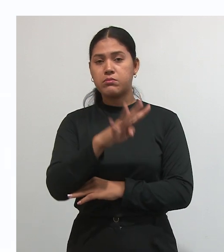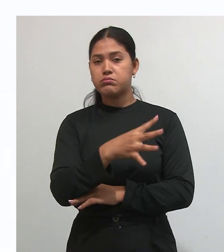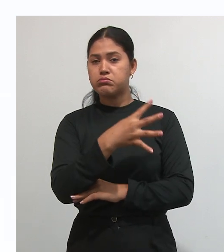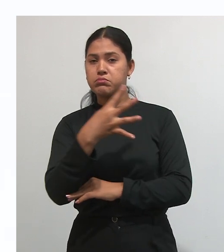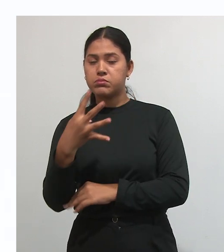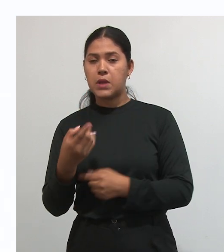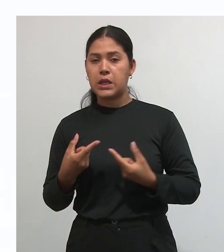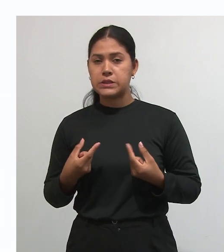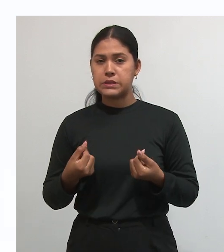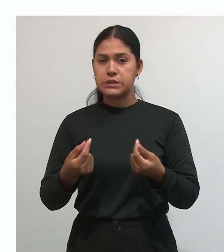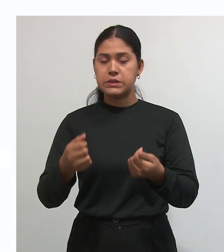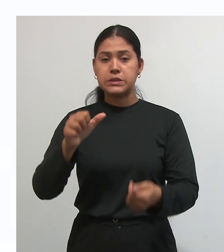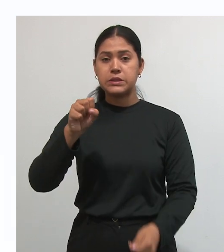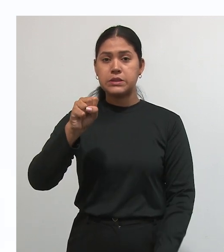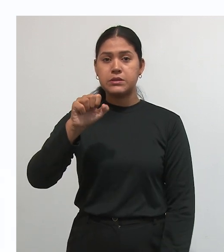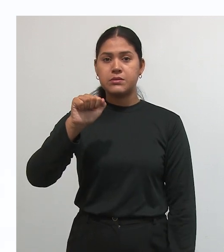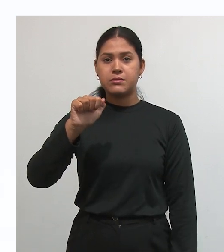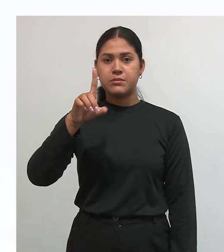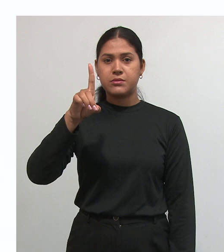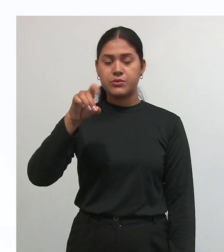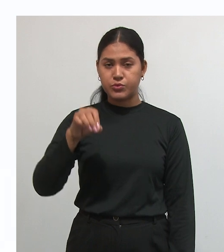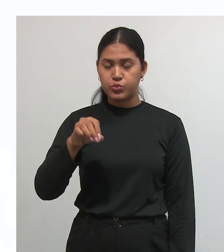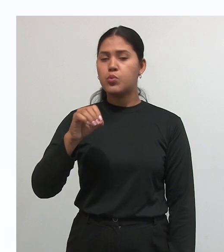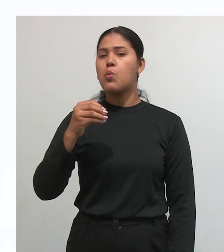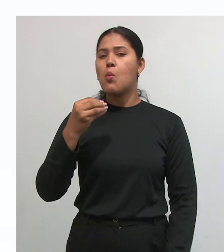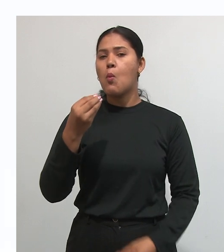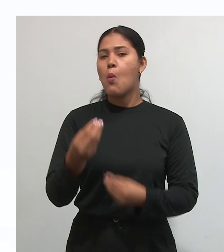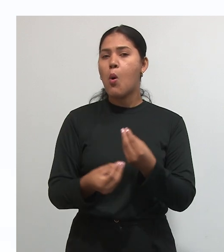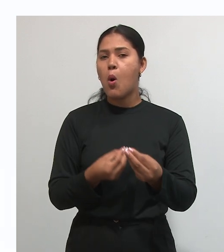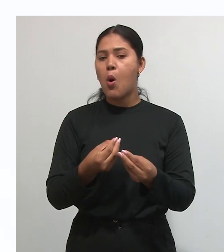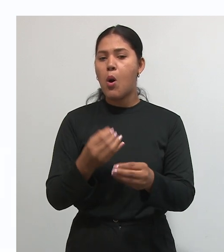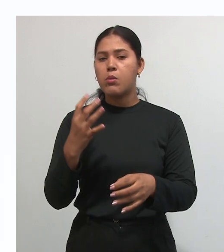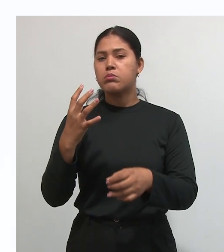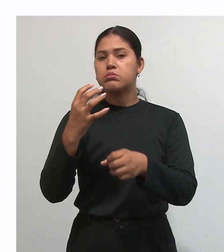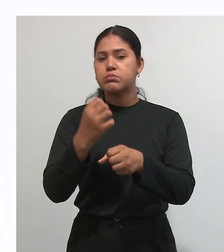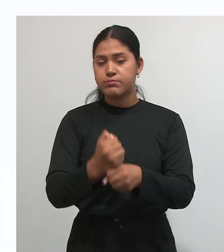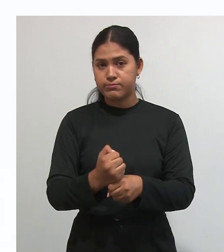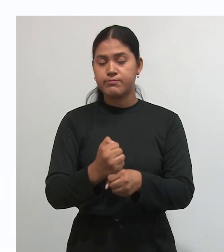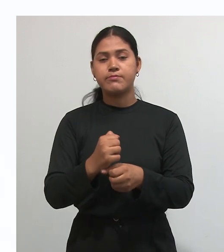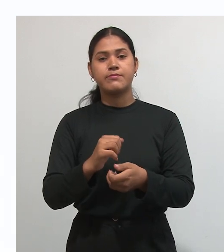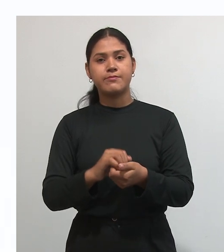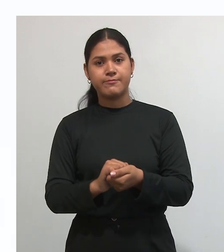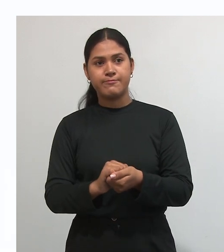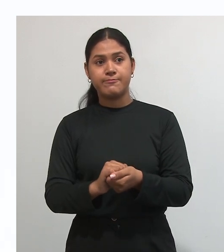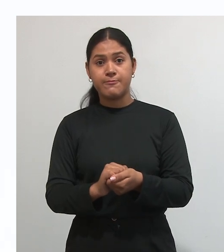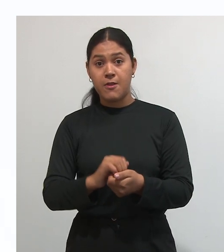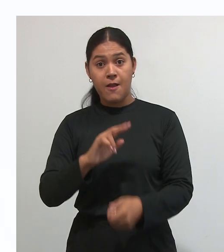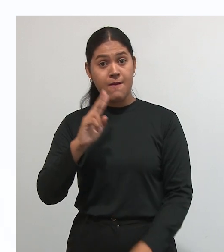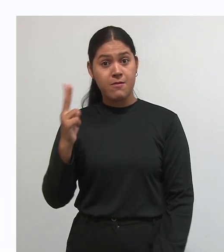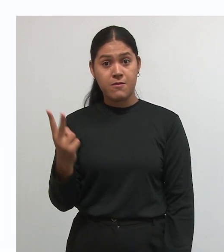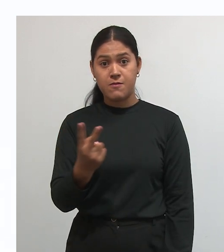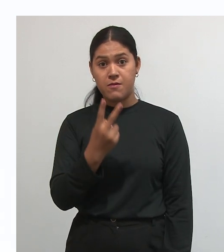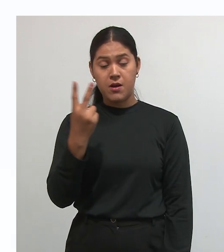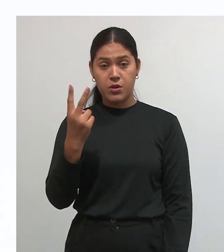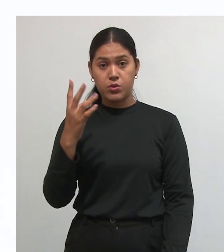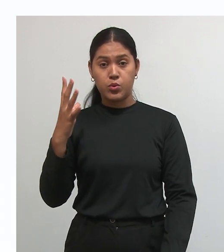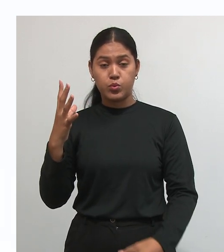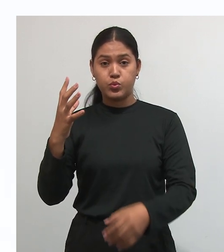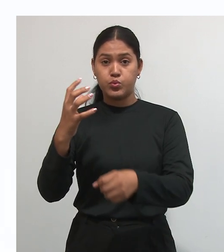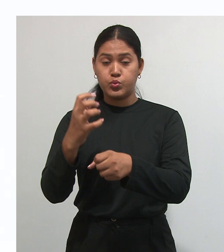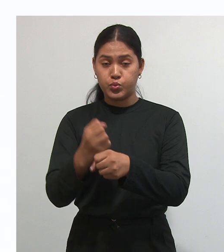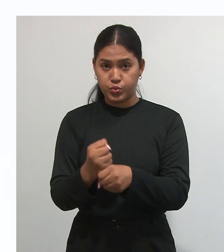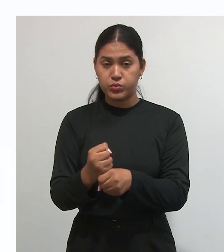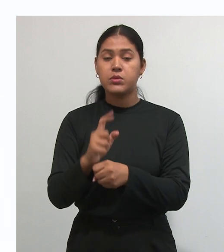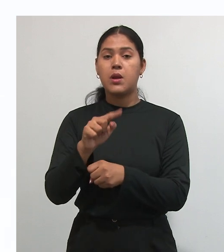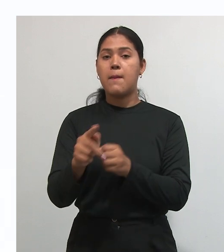que é apurado. Esse valor, ele deve ser apurado aqui para como usar o saldo. Como é que vai ser? Ó, o valor apurado deverá compor o